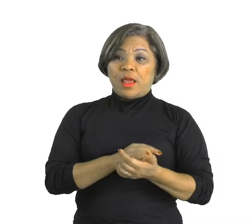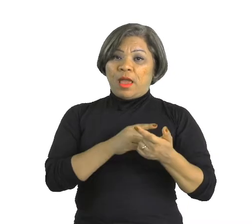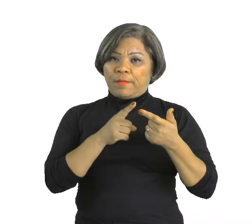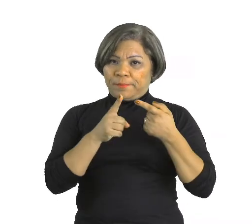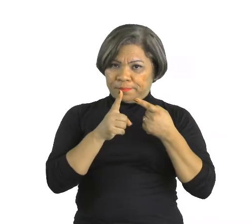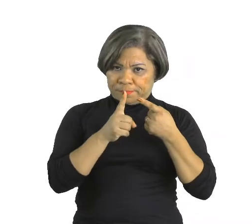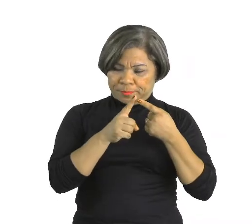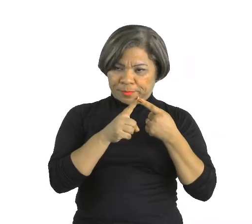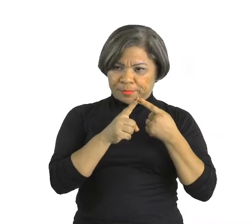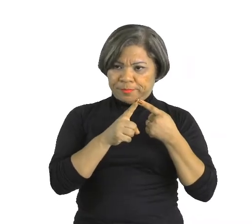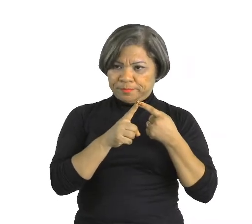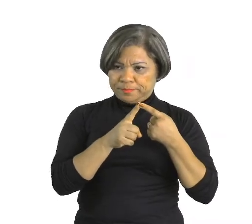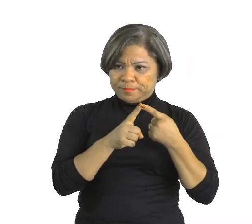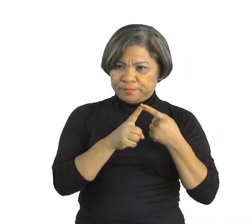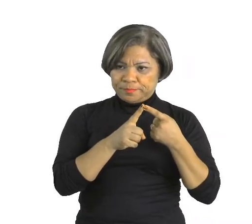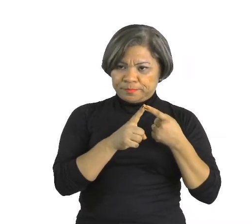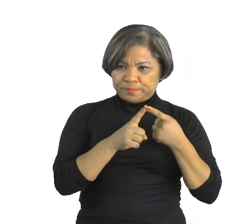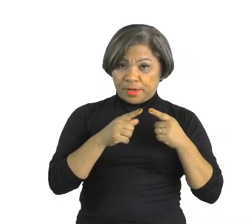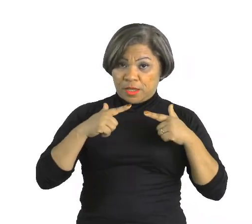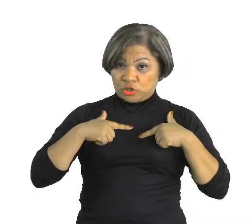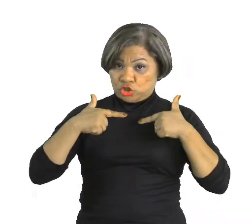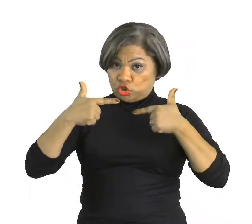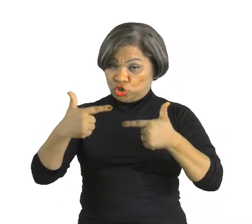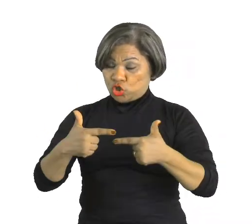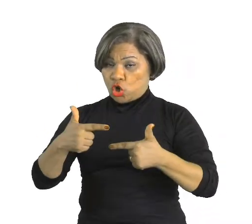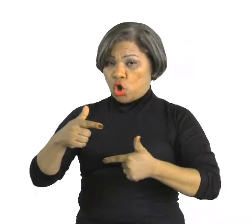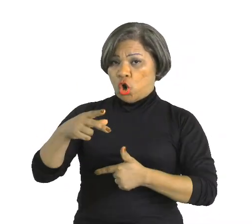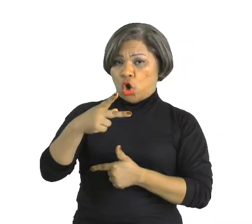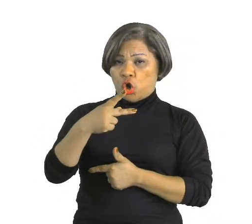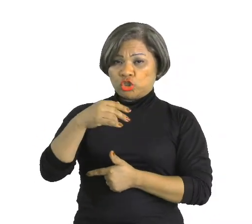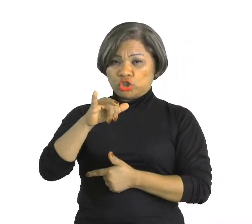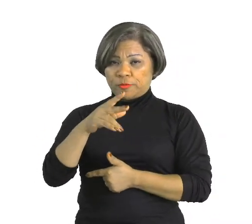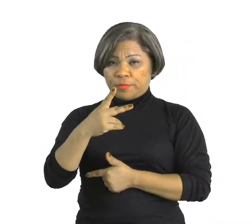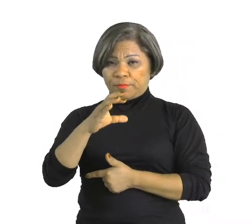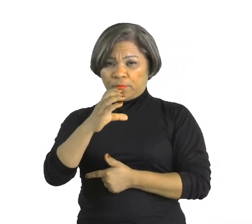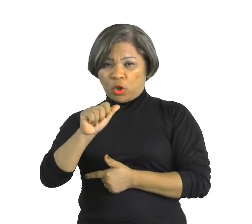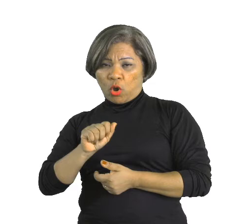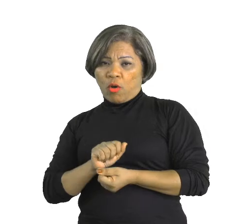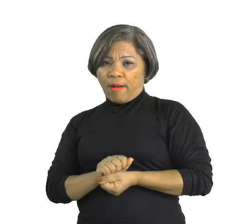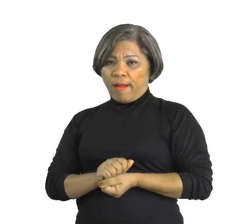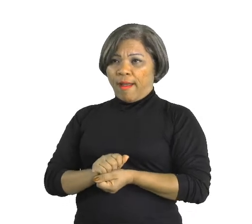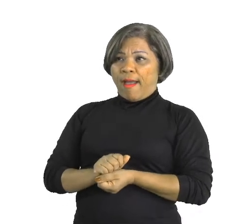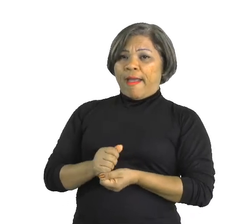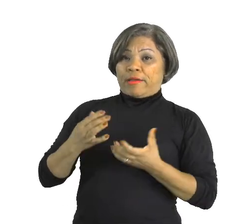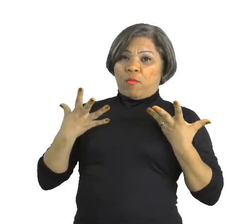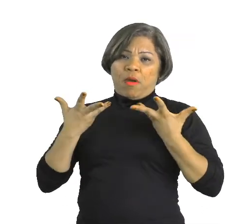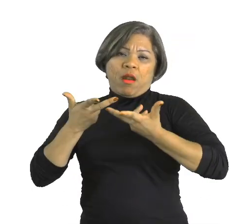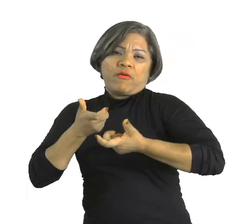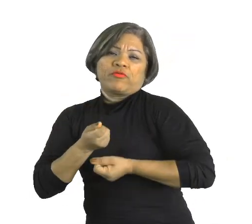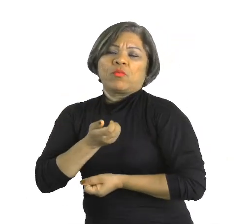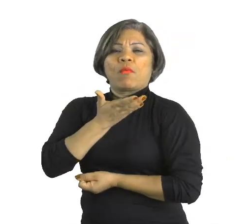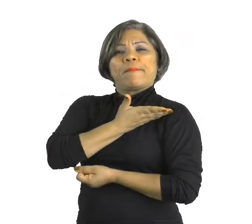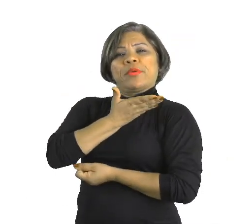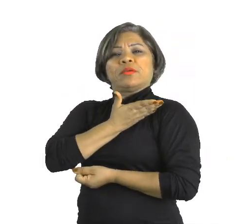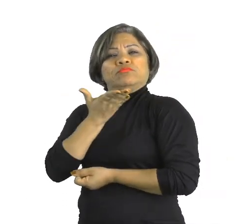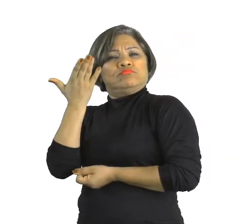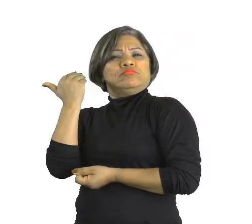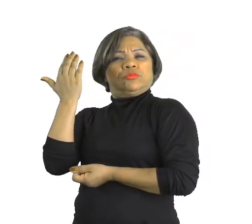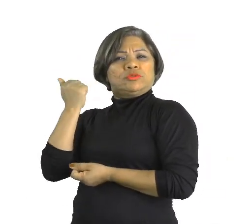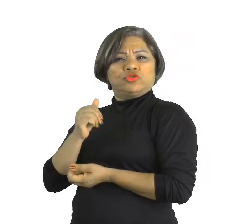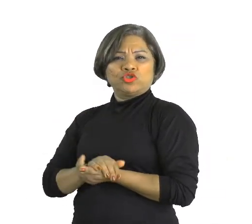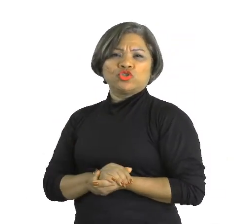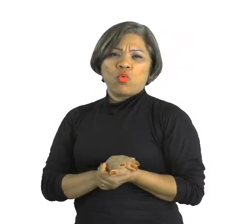seguinte: sorte da Pipoca que seus fabulosos amigos antigos bolaram um